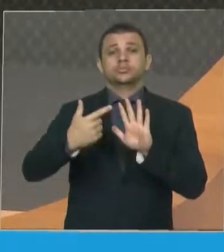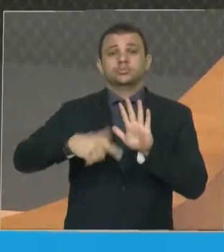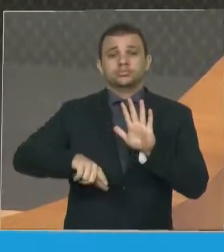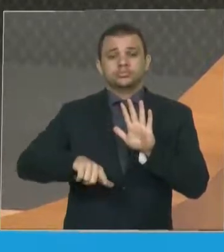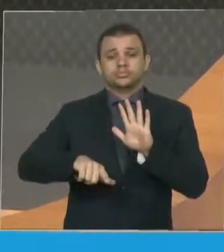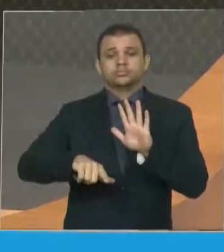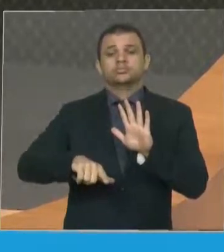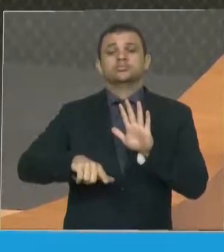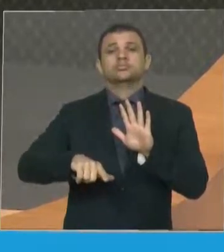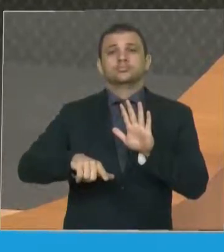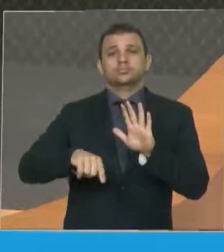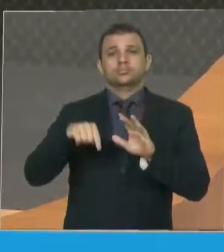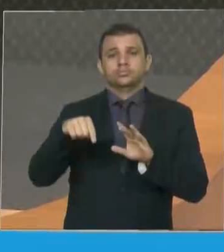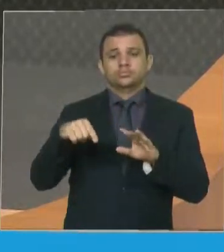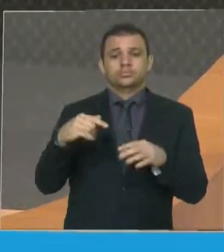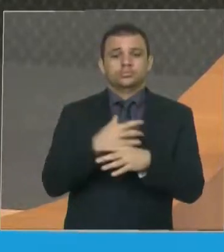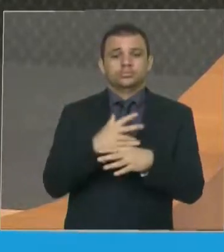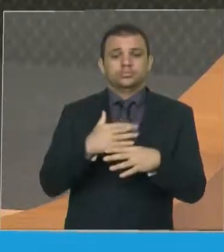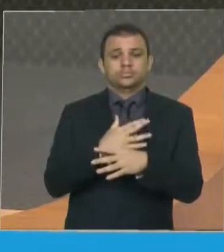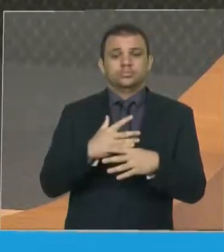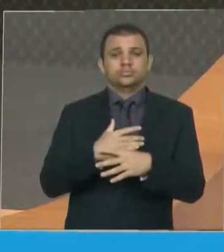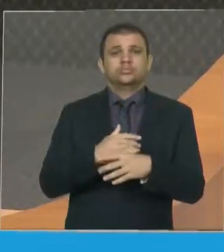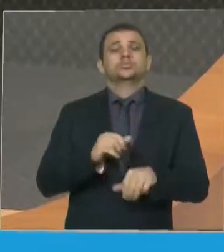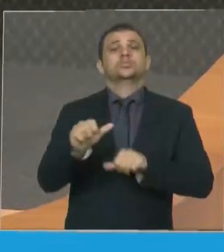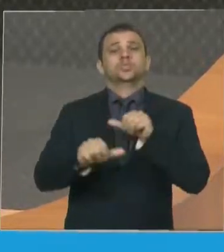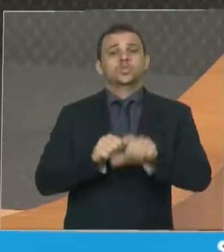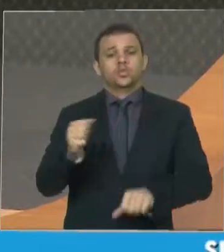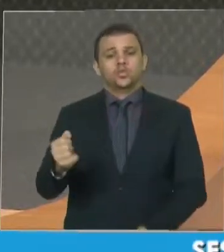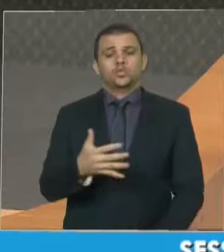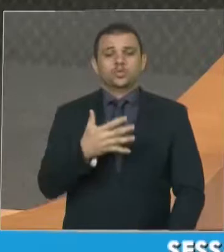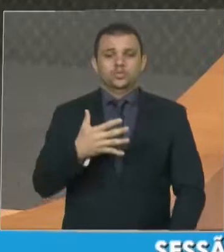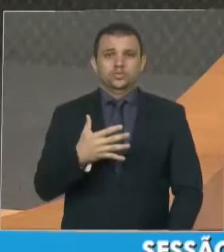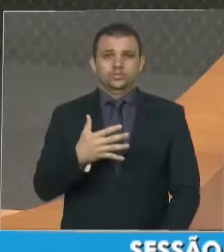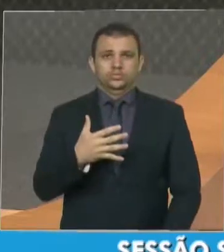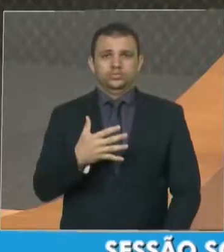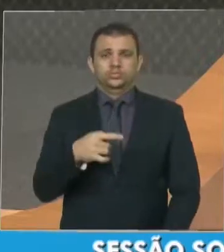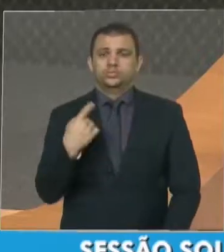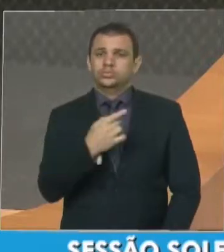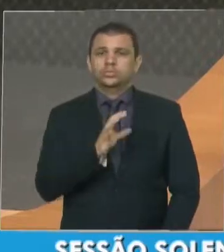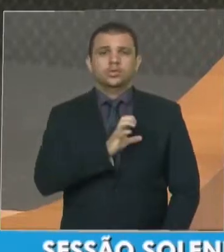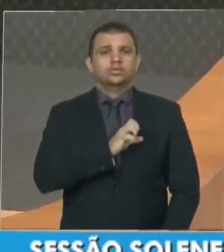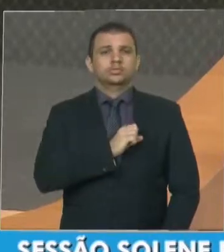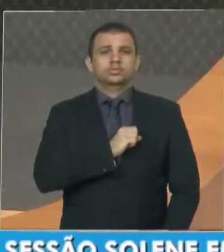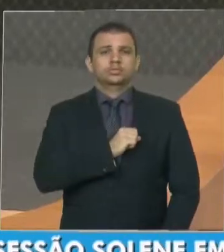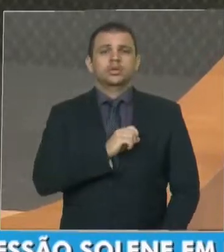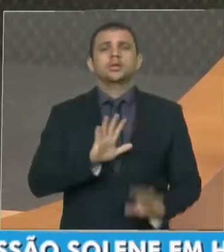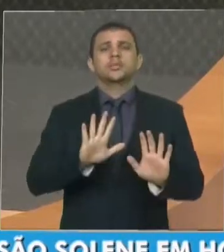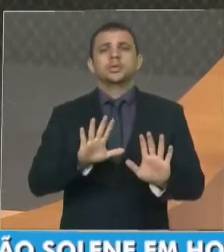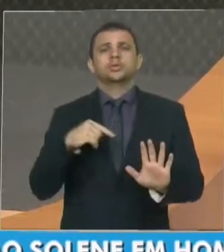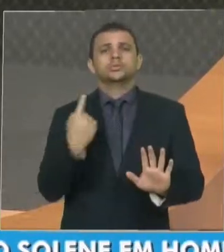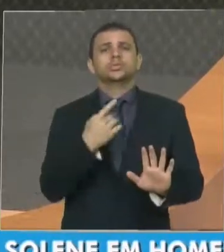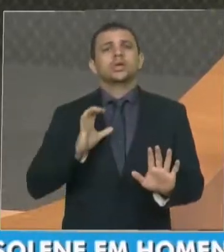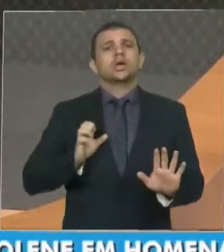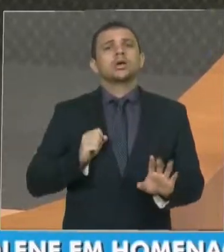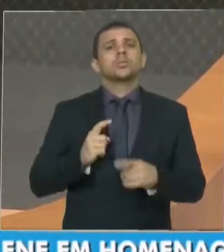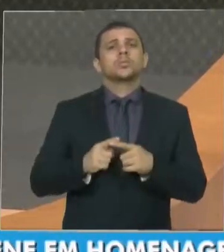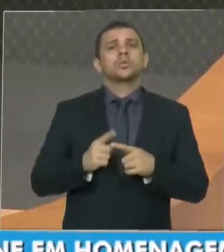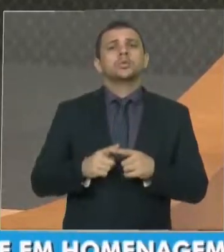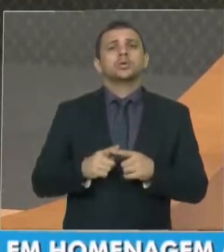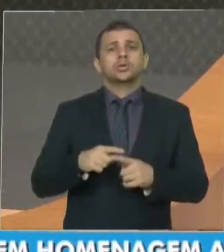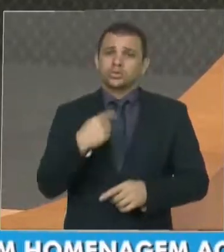histórica dessa nação, que nós tanto amamos. E por que nós amamos se nós somos